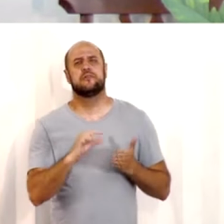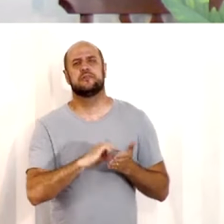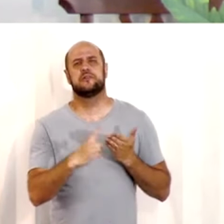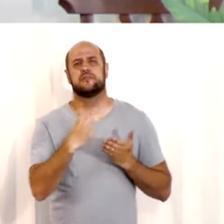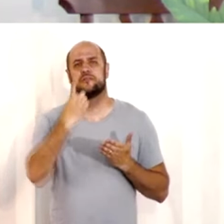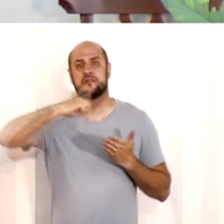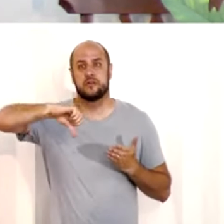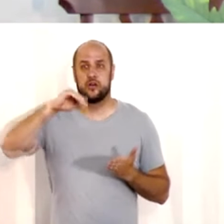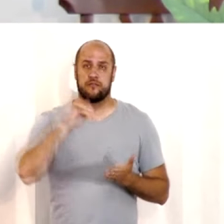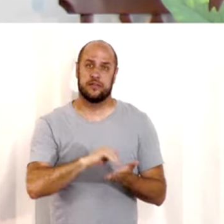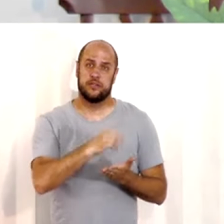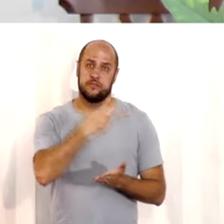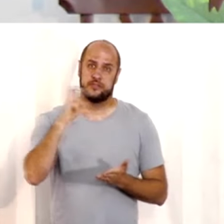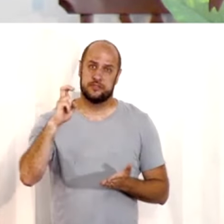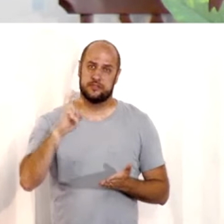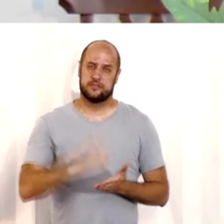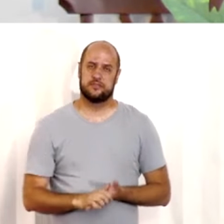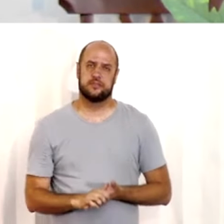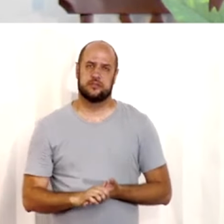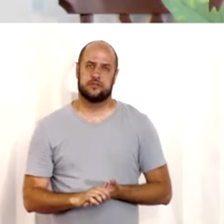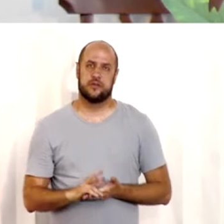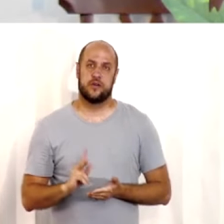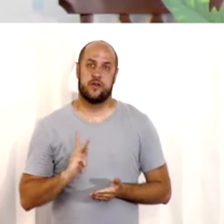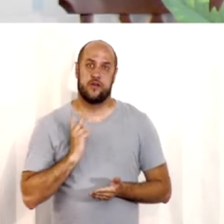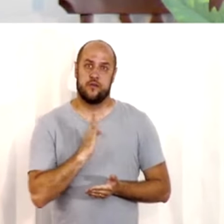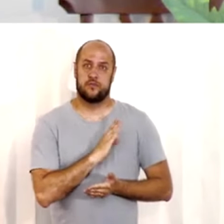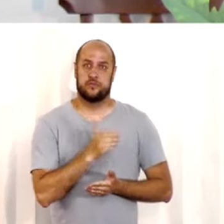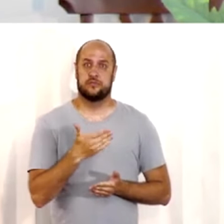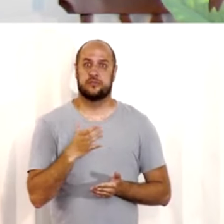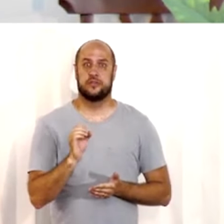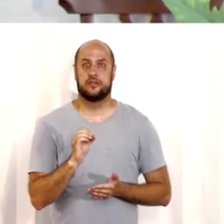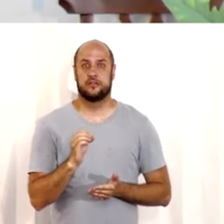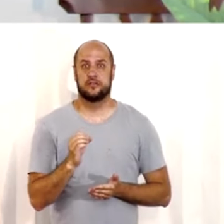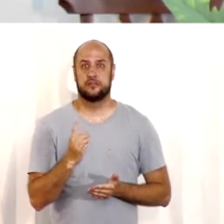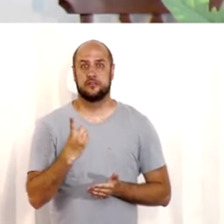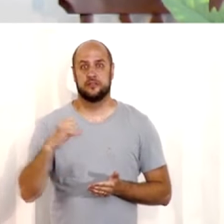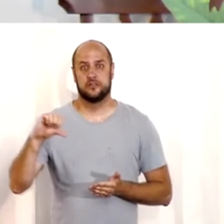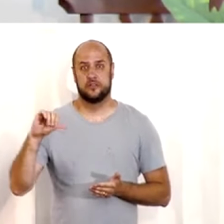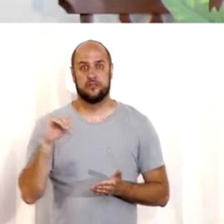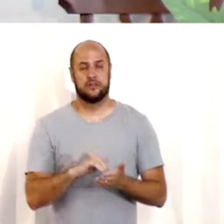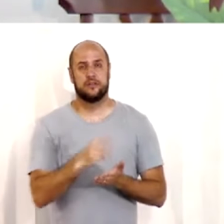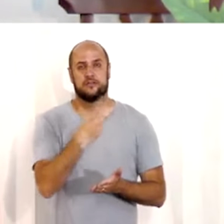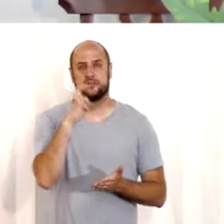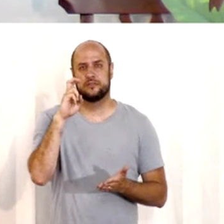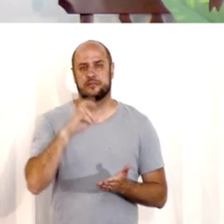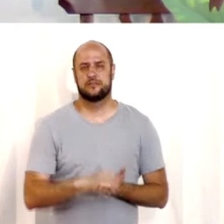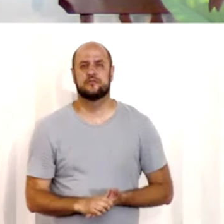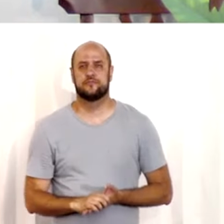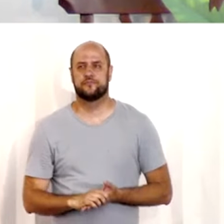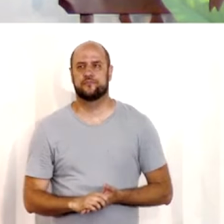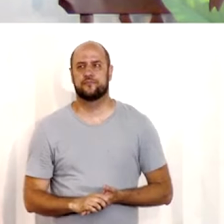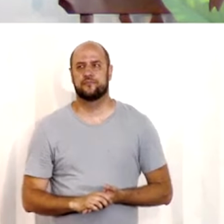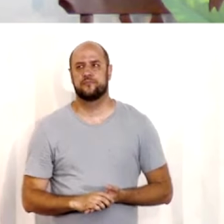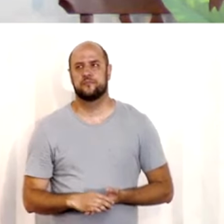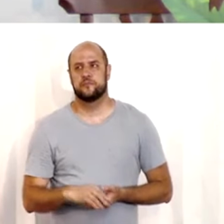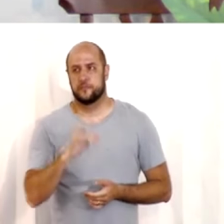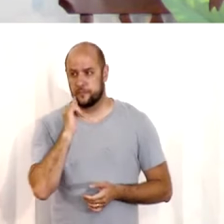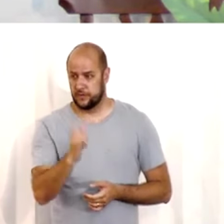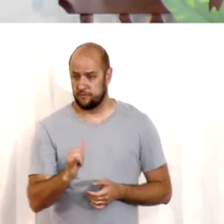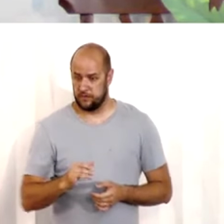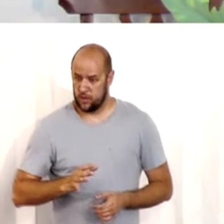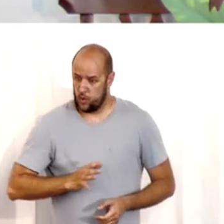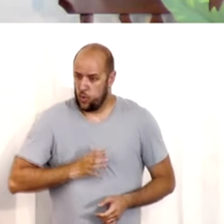19 a 25, Hebreus 10, de 19 a 25. Tendo, pois, irmãos, intrepidez